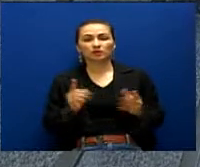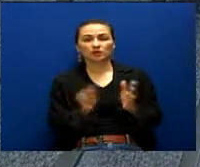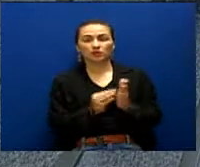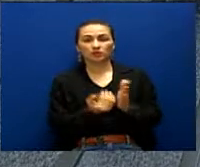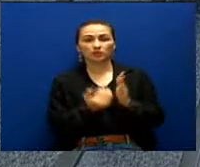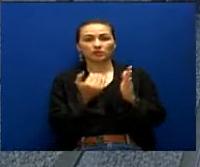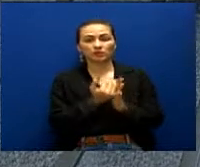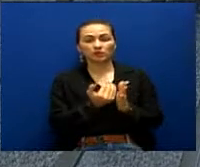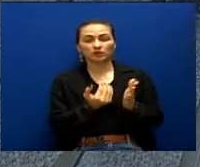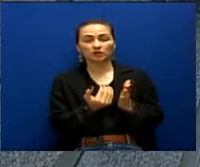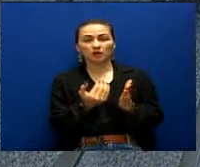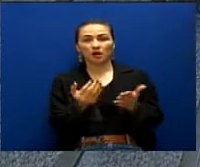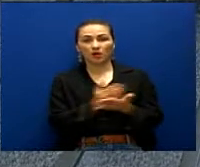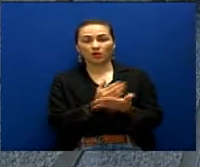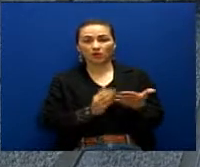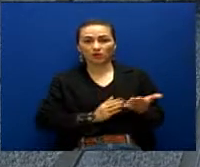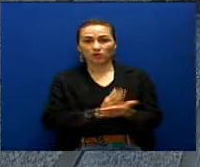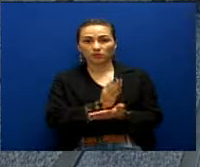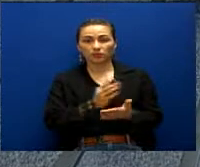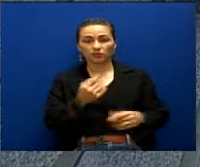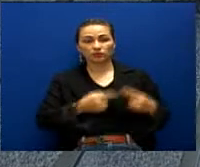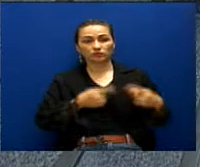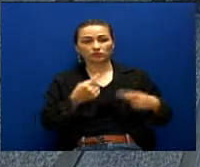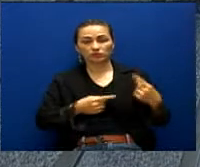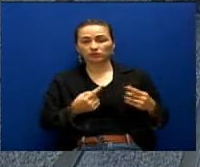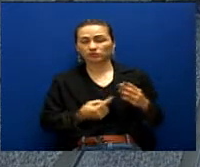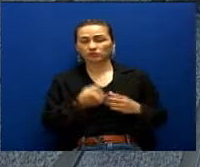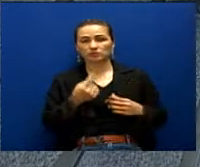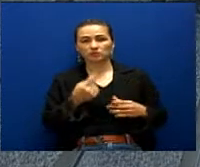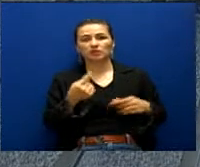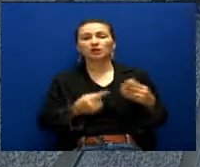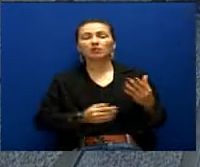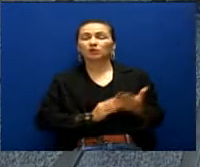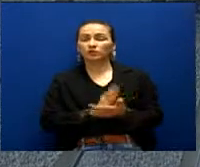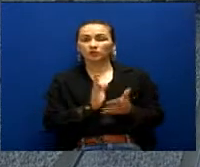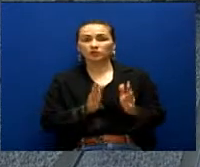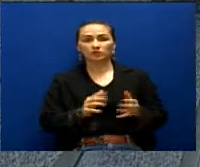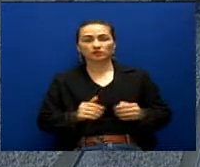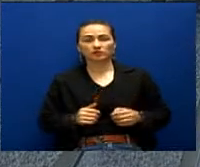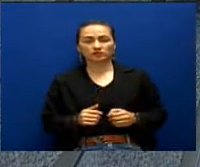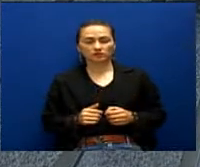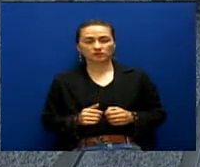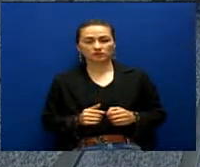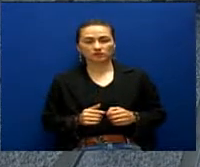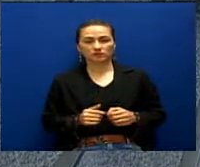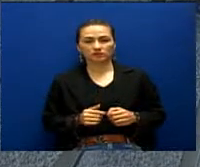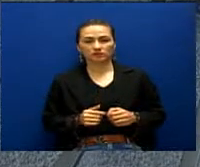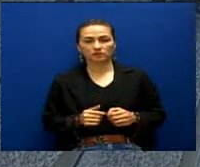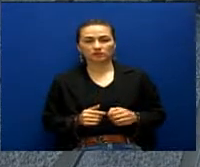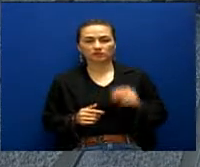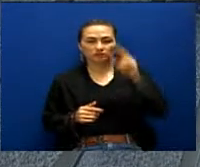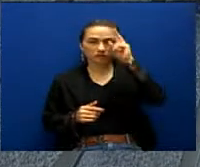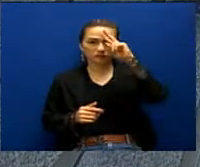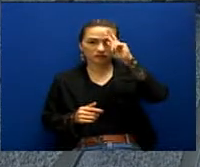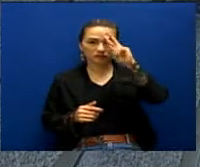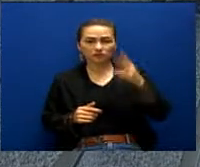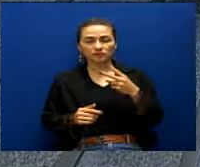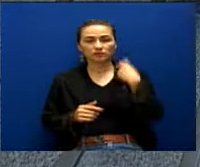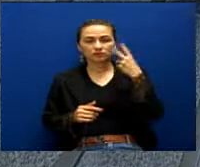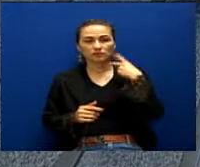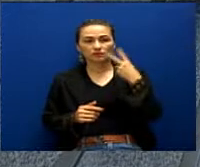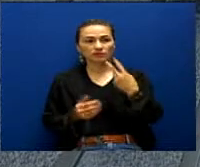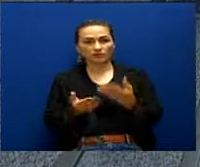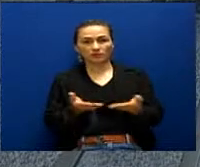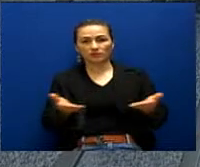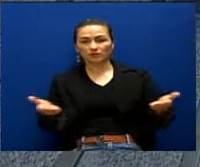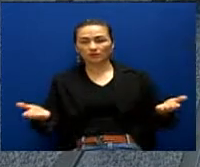primeira discussão, para que possamos discuti-las. E lembrando, muitos vereadores que estão aqui defenderam